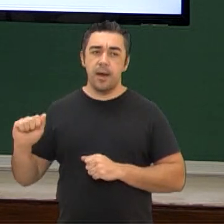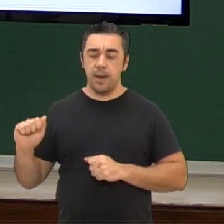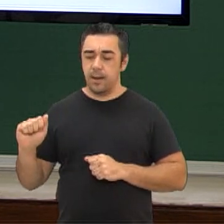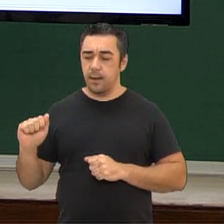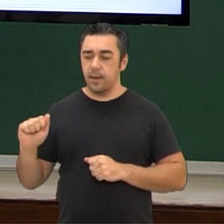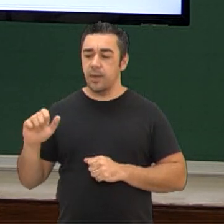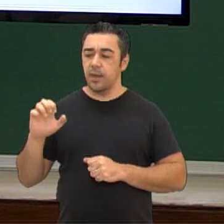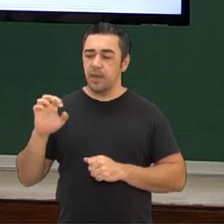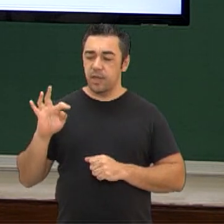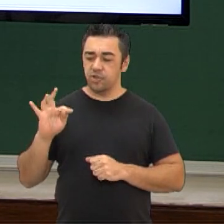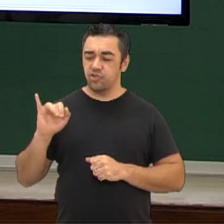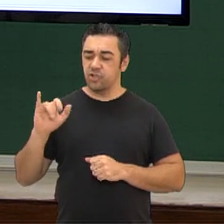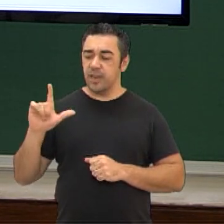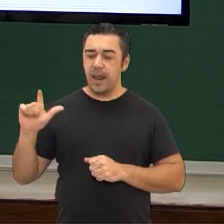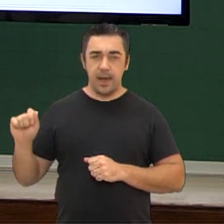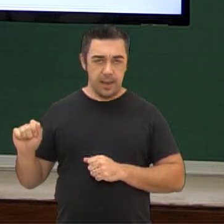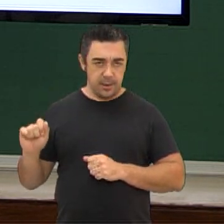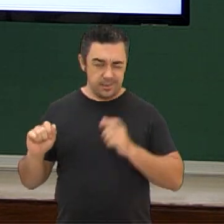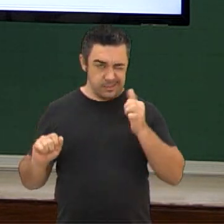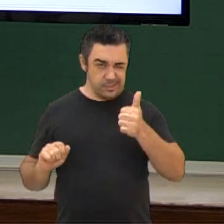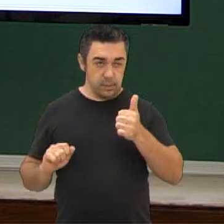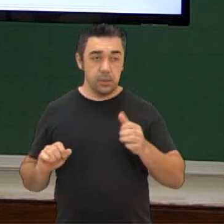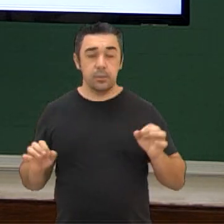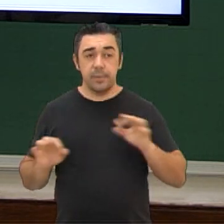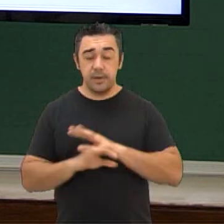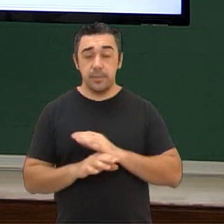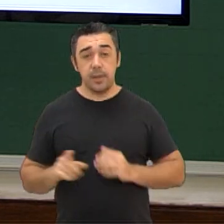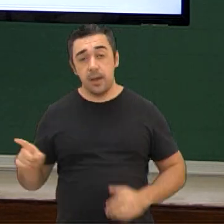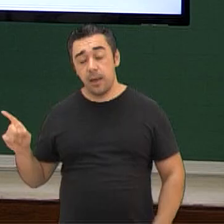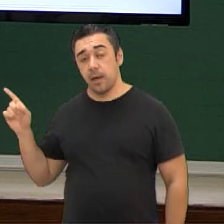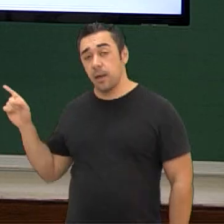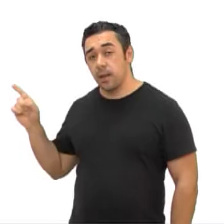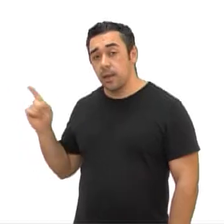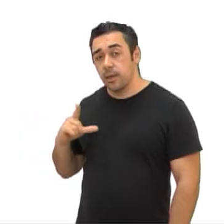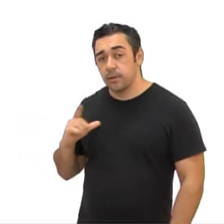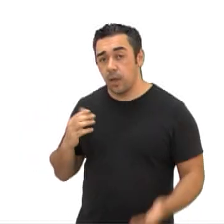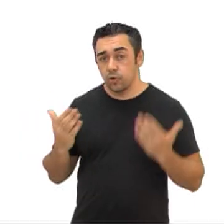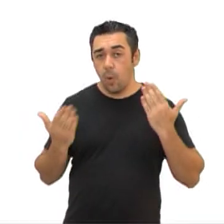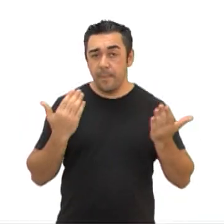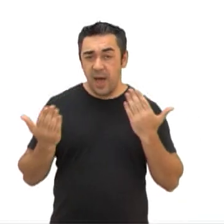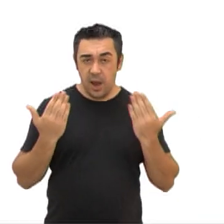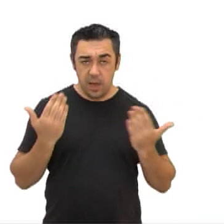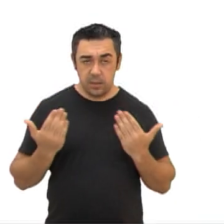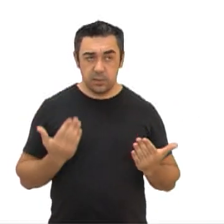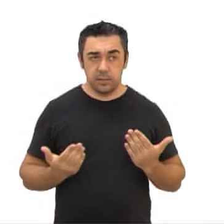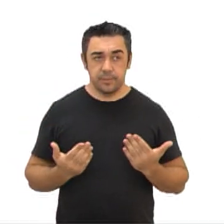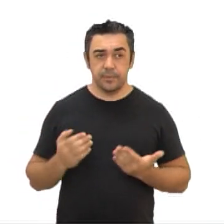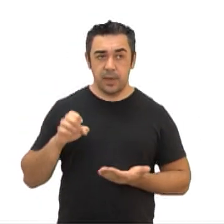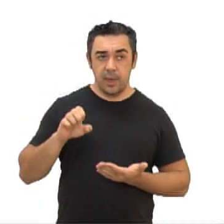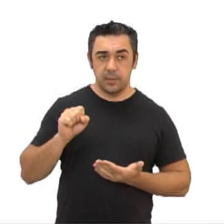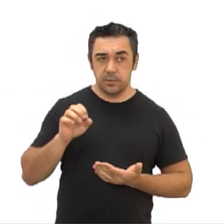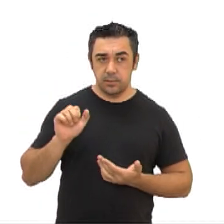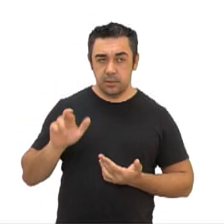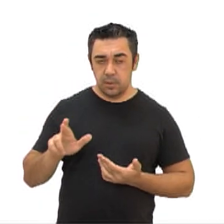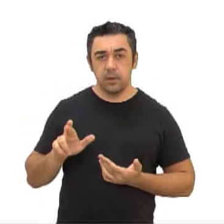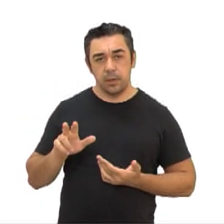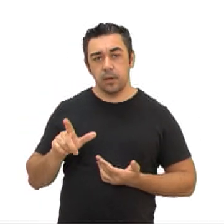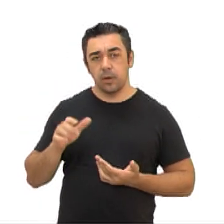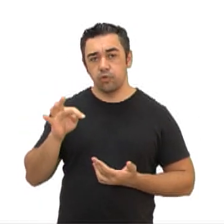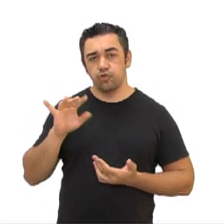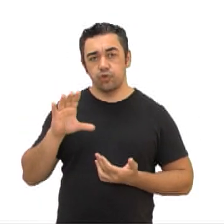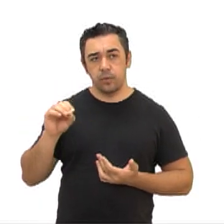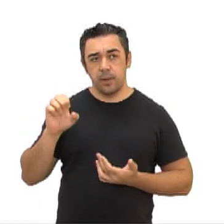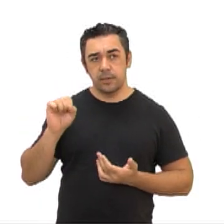caso, metiletila. E aí, para fechar, né, nós temos aqui as comparações. O éster com o tioéster,